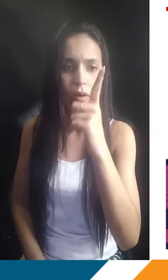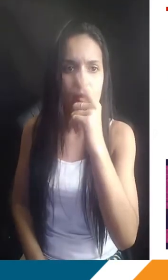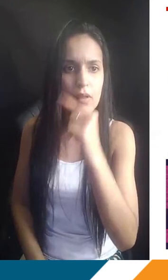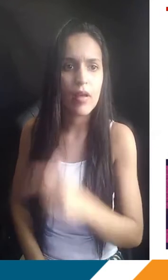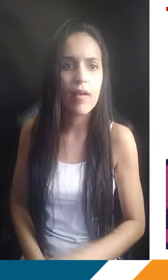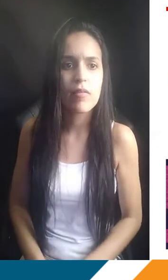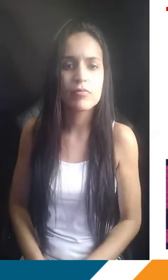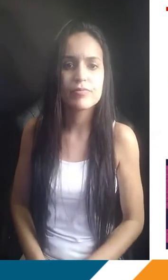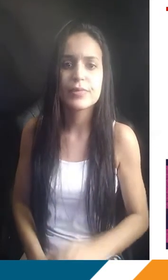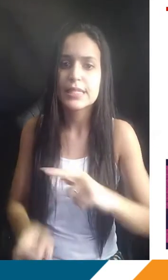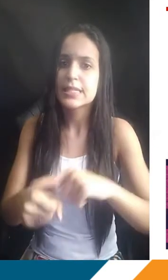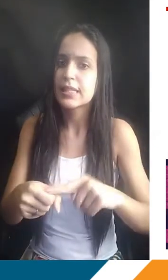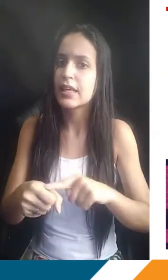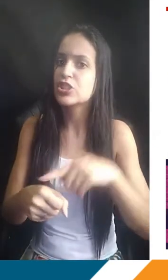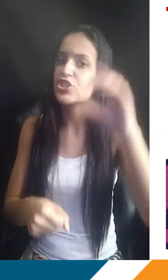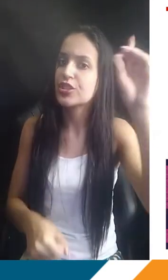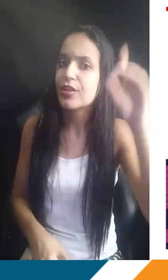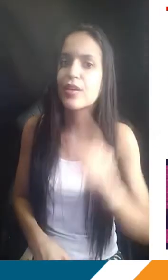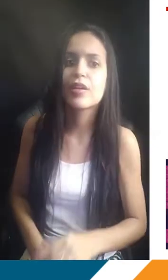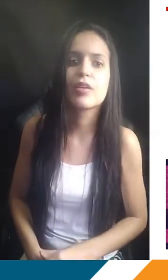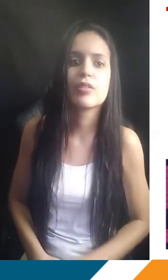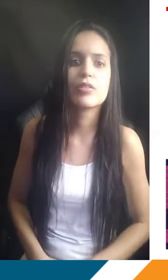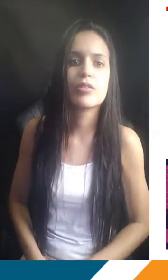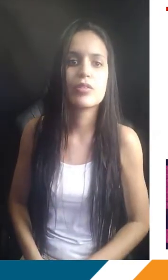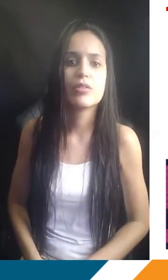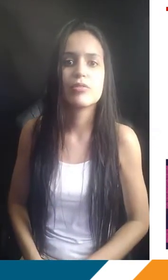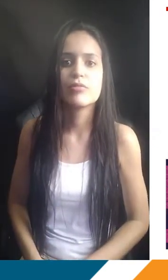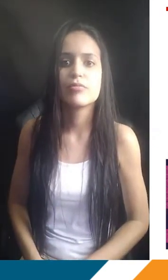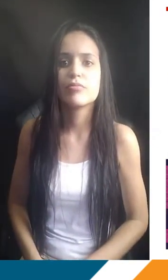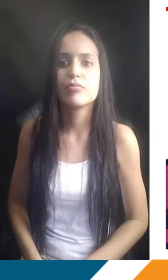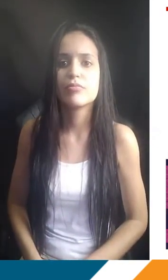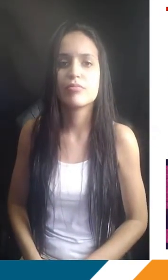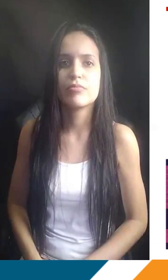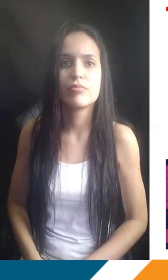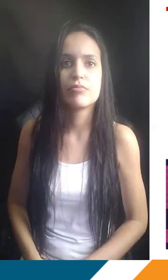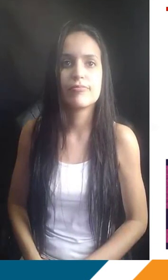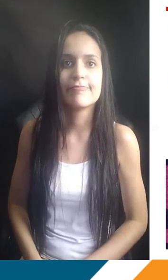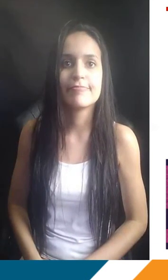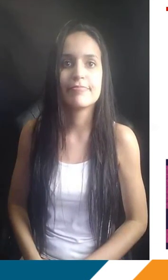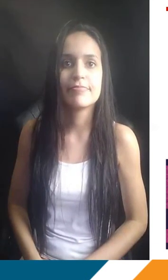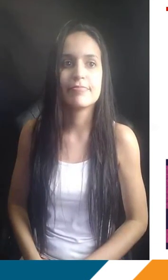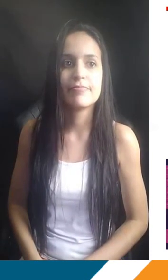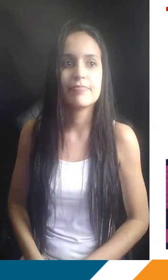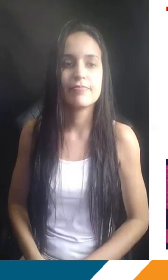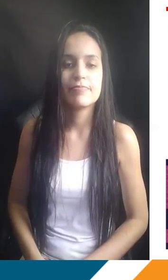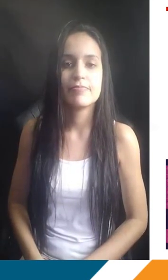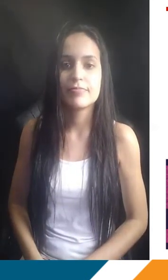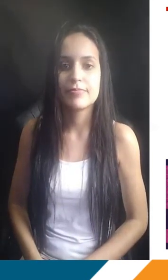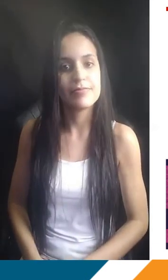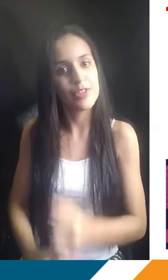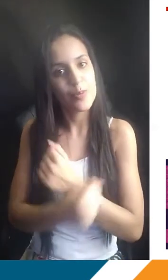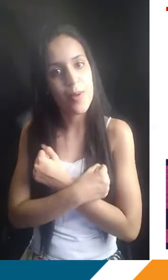do Arnaldo Antunes. Bom, espero que tenha te ajudado esse vídeo a fazer esse